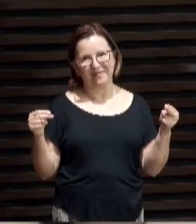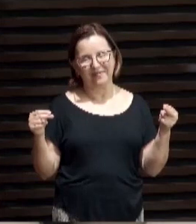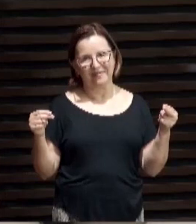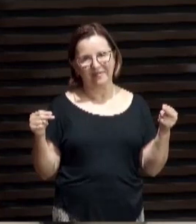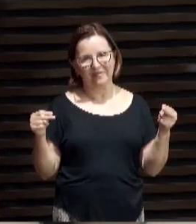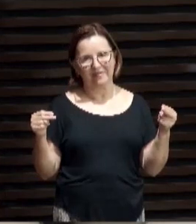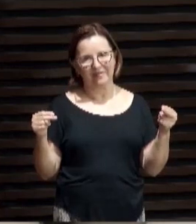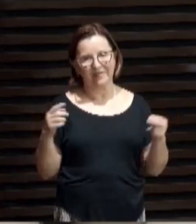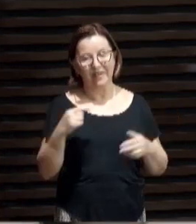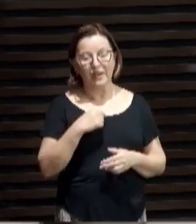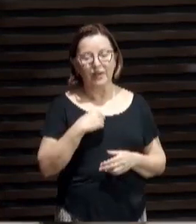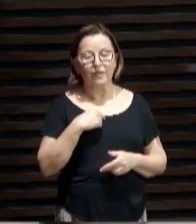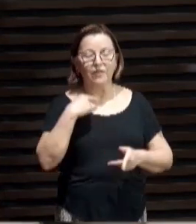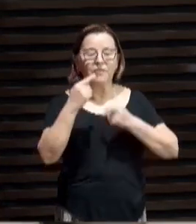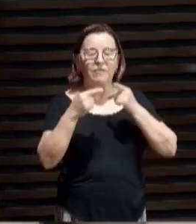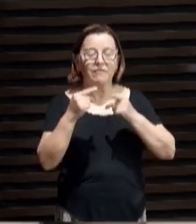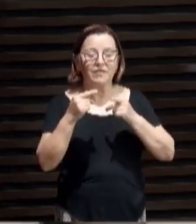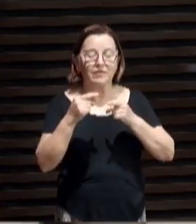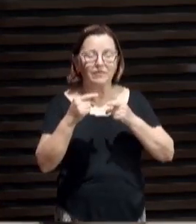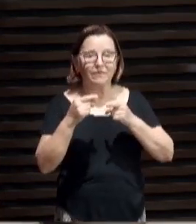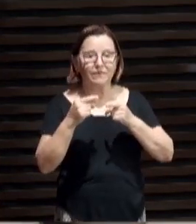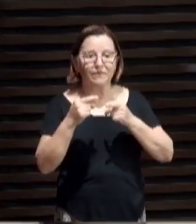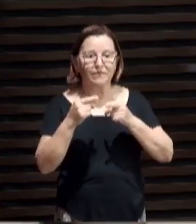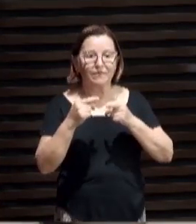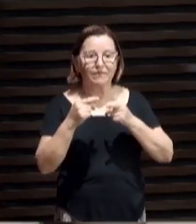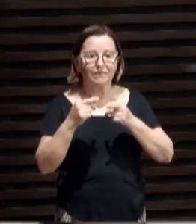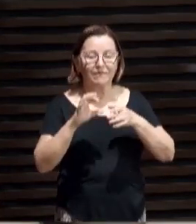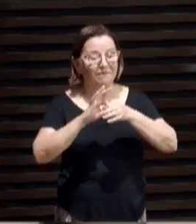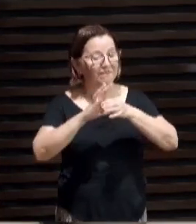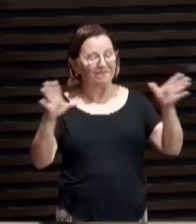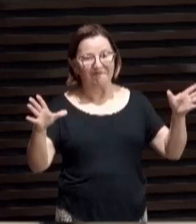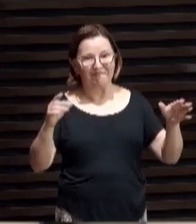eu tenho falado francamente ao mundo.